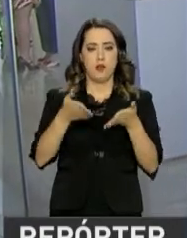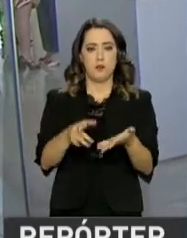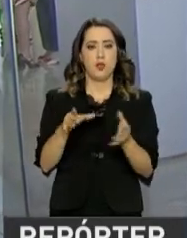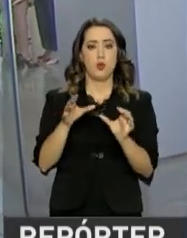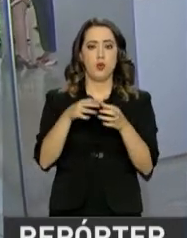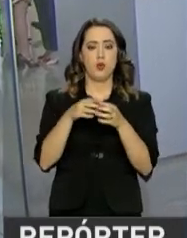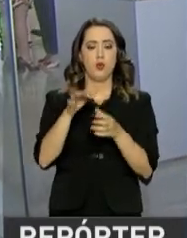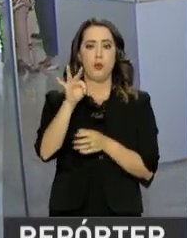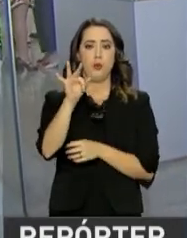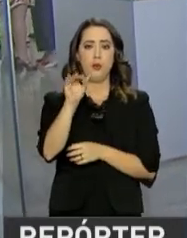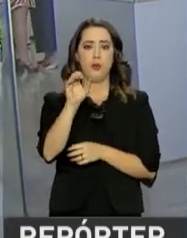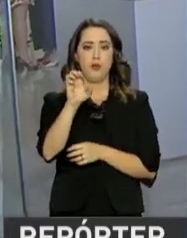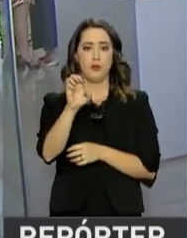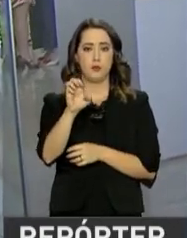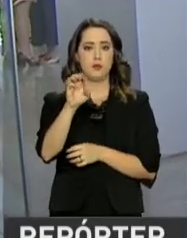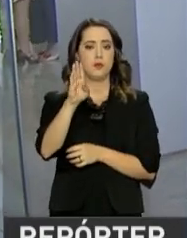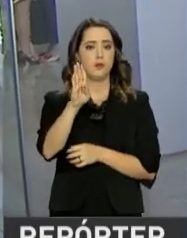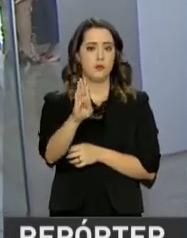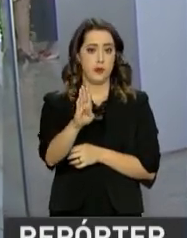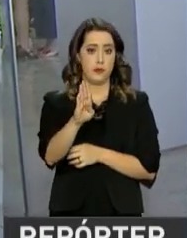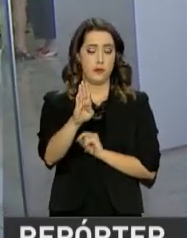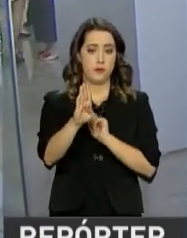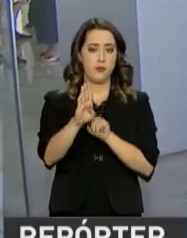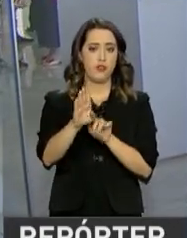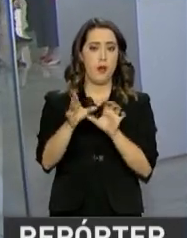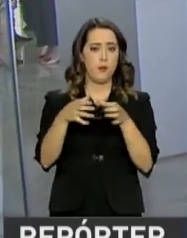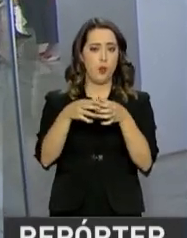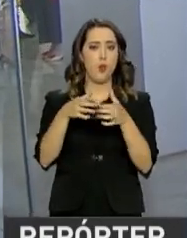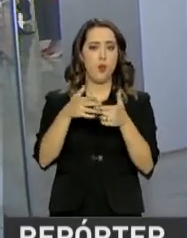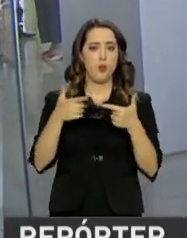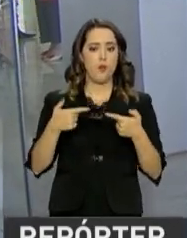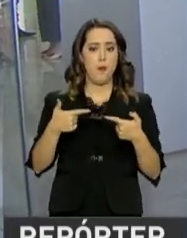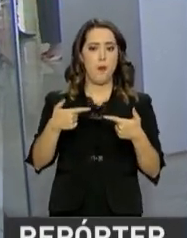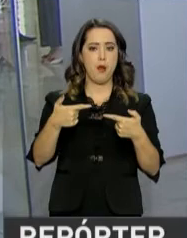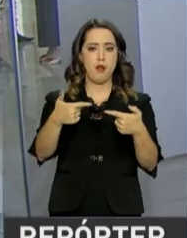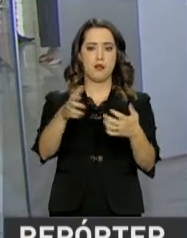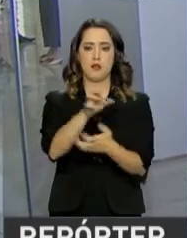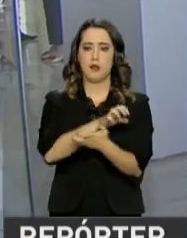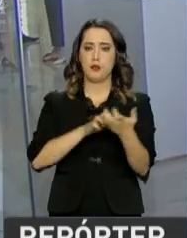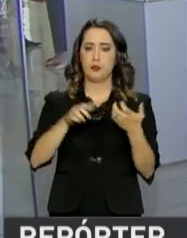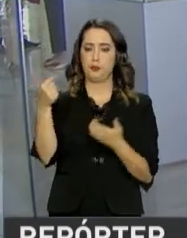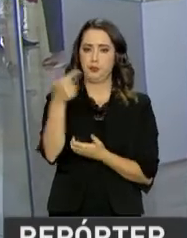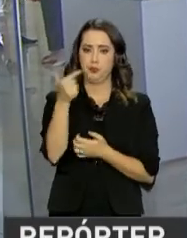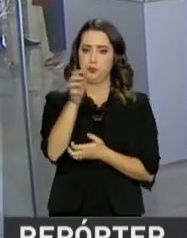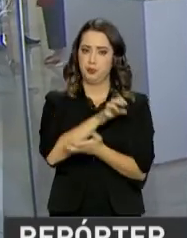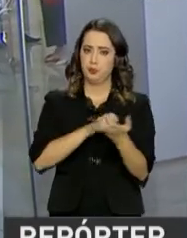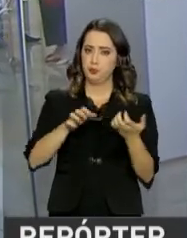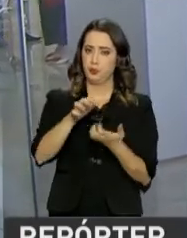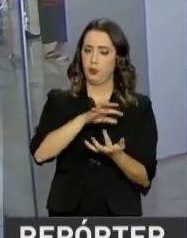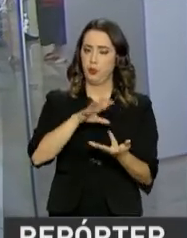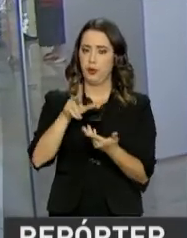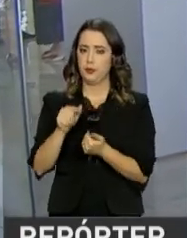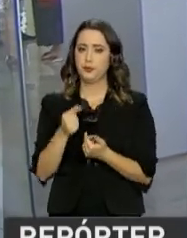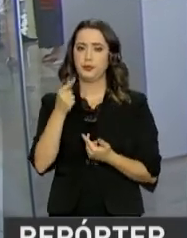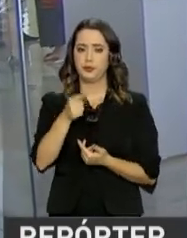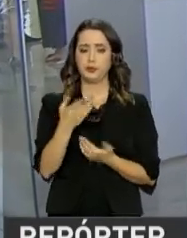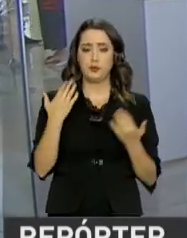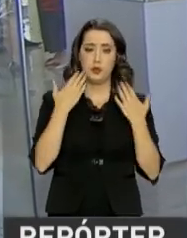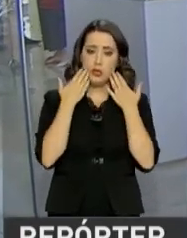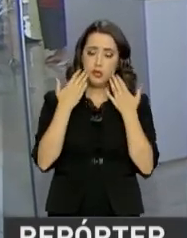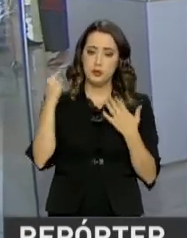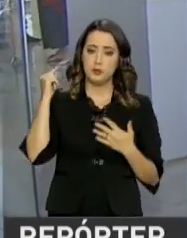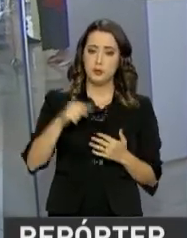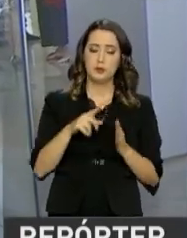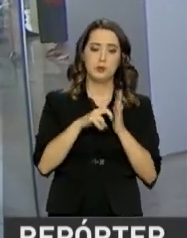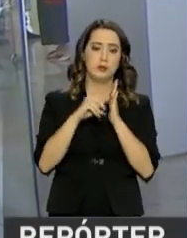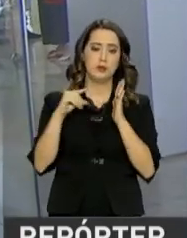brasileira são cerca de 25 mil homens que mulheres então essa exposição entre a saudade a guerra está montada aqui